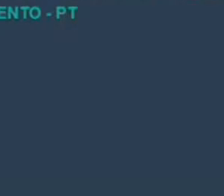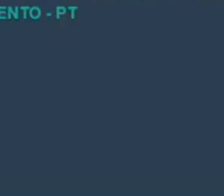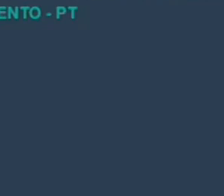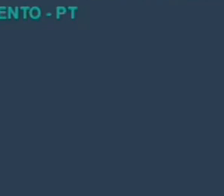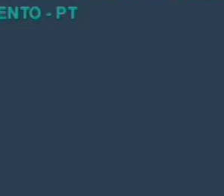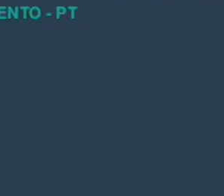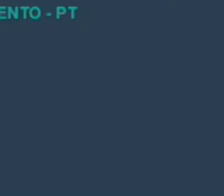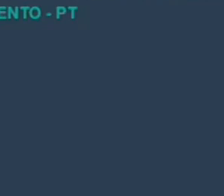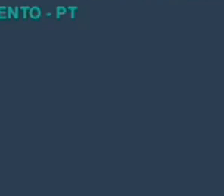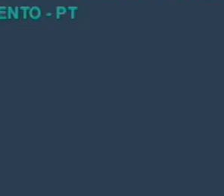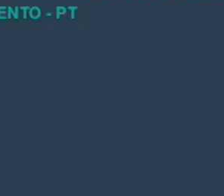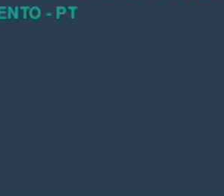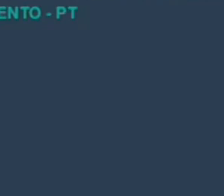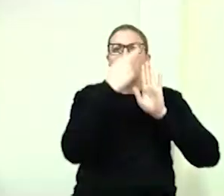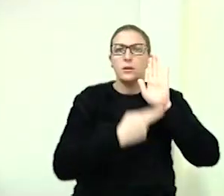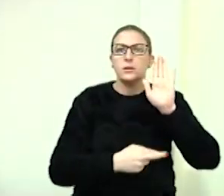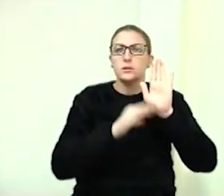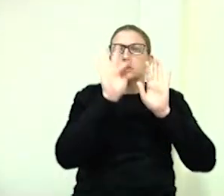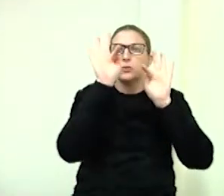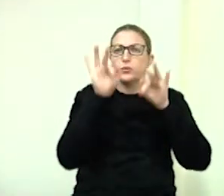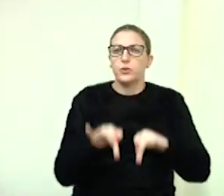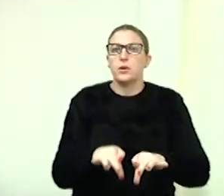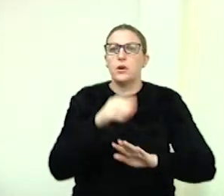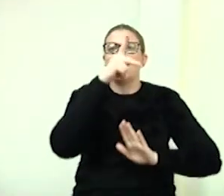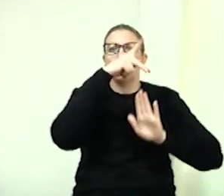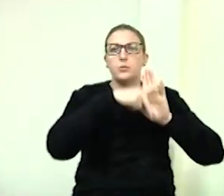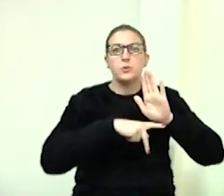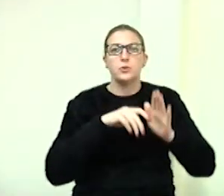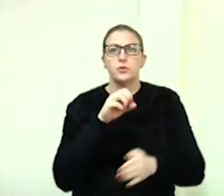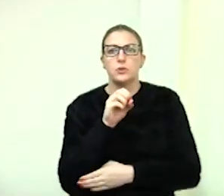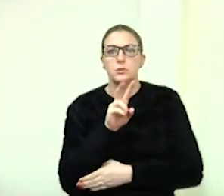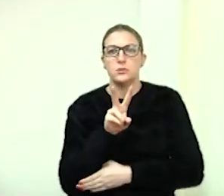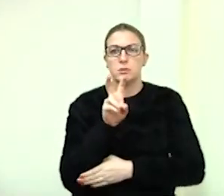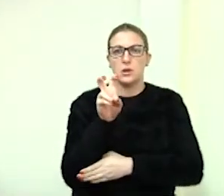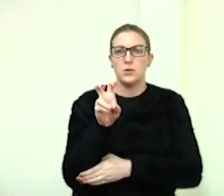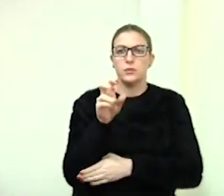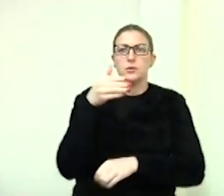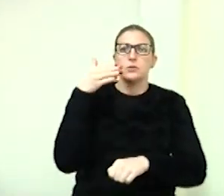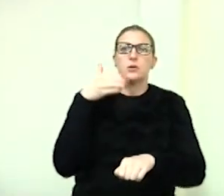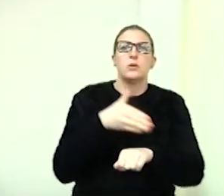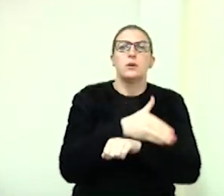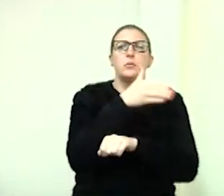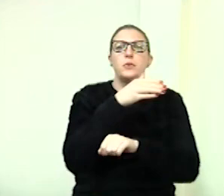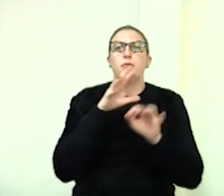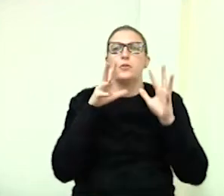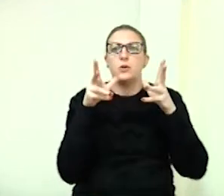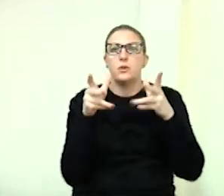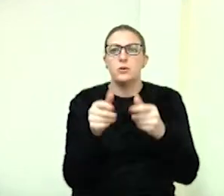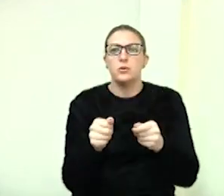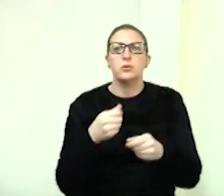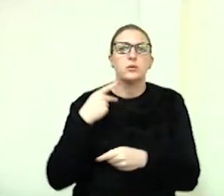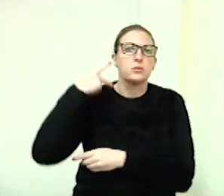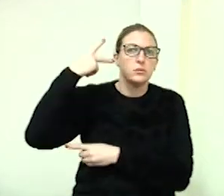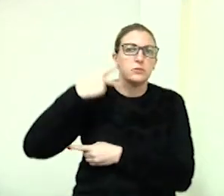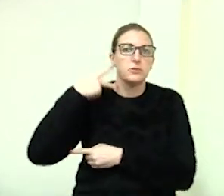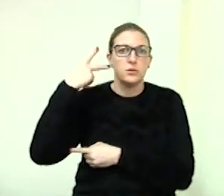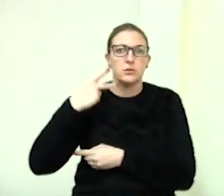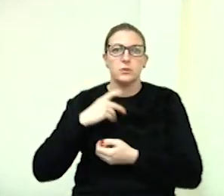Redação final do projeto 025-2020 do executivo, aprovado pela totalidade dos senhores vereadores.